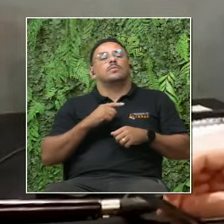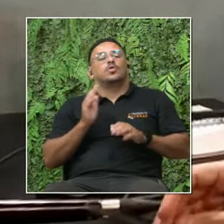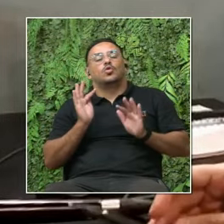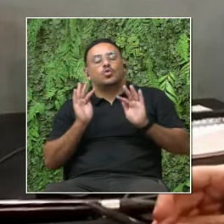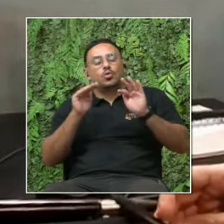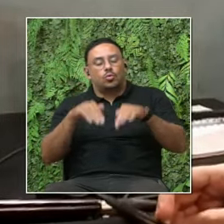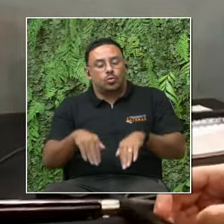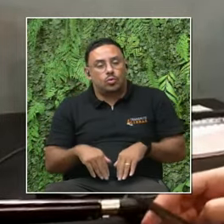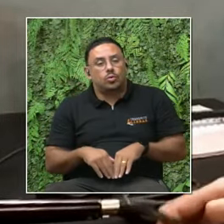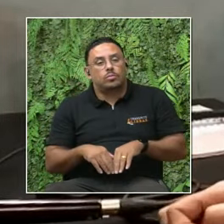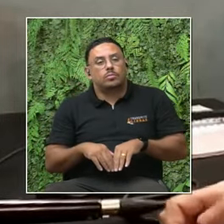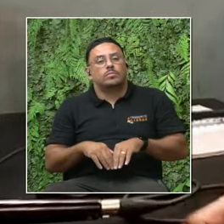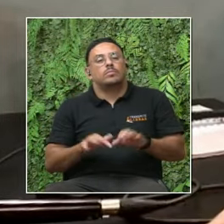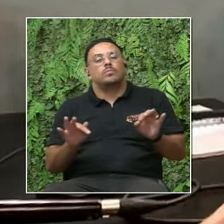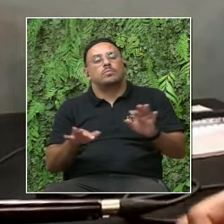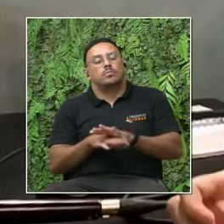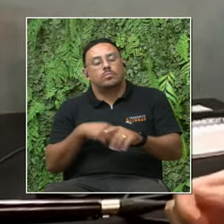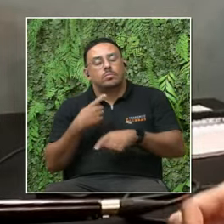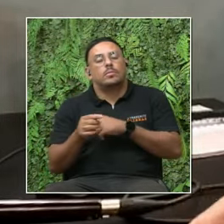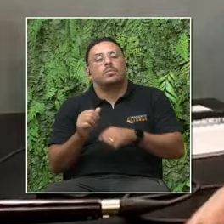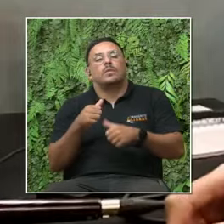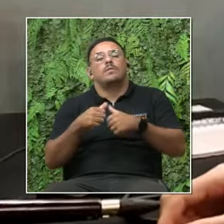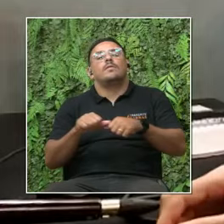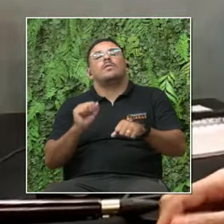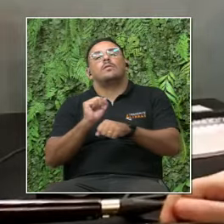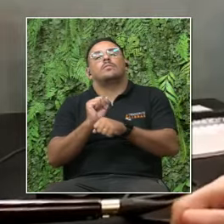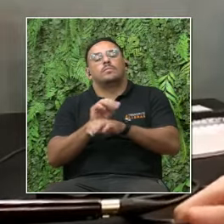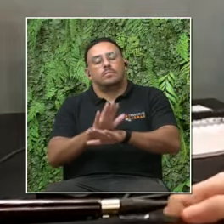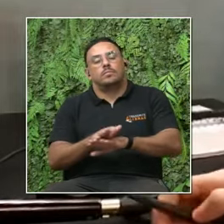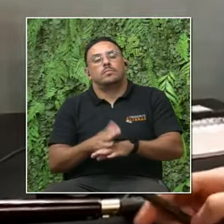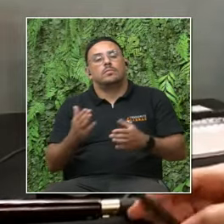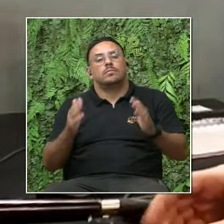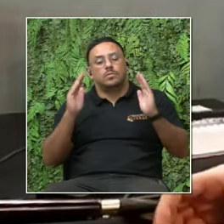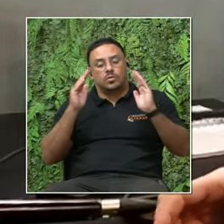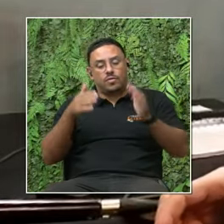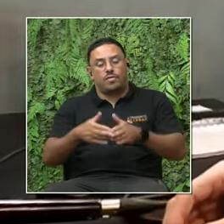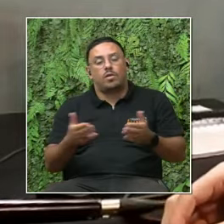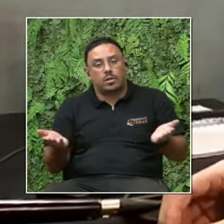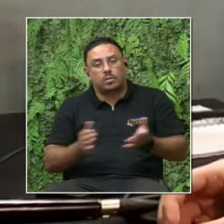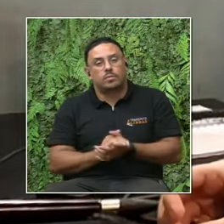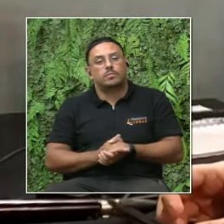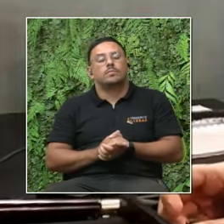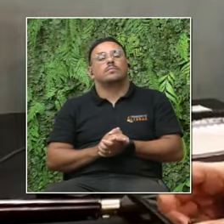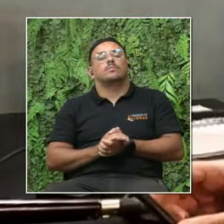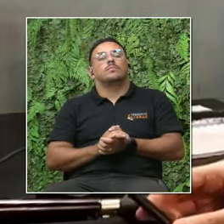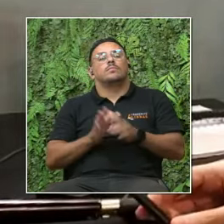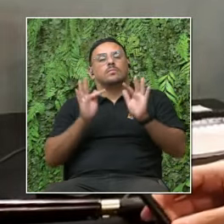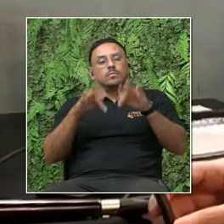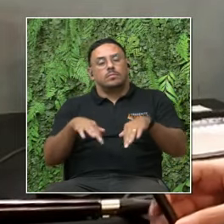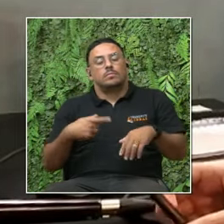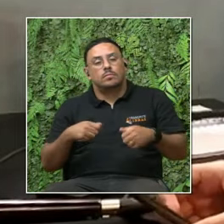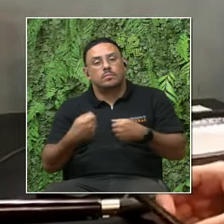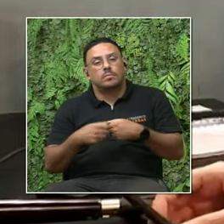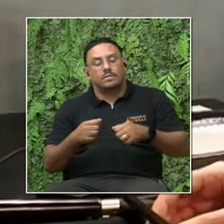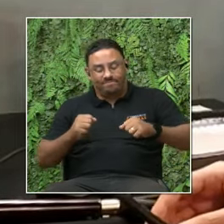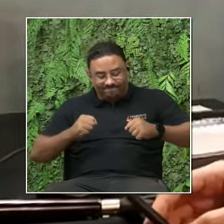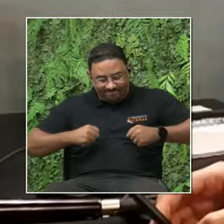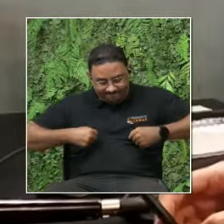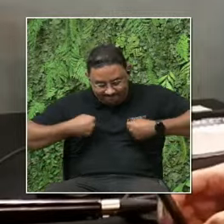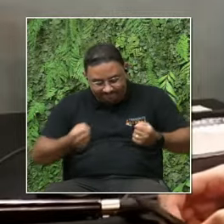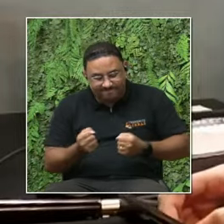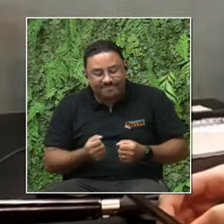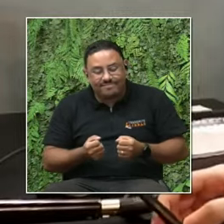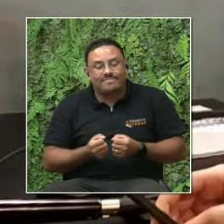último apronto e concentração de boa agora o foco é outro e e em final né Bob tem que dar aquele Sanguinho né